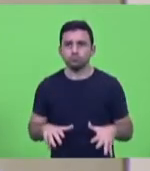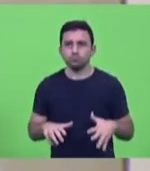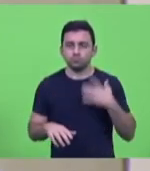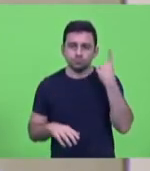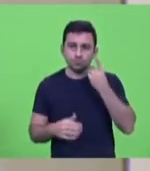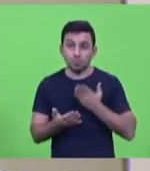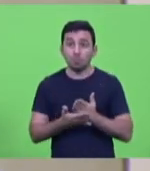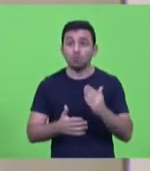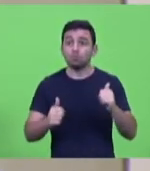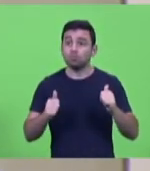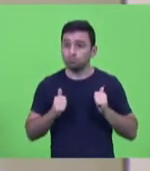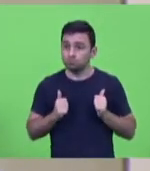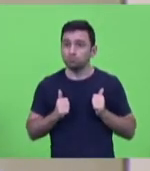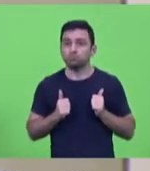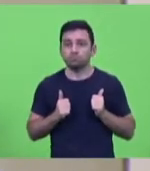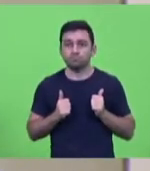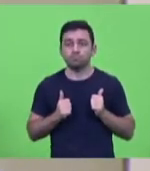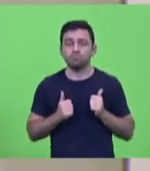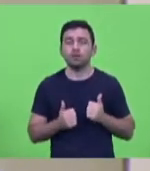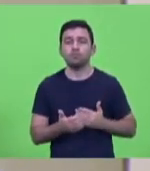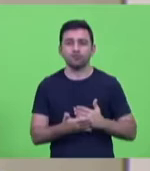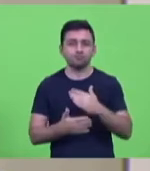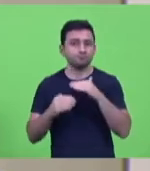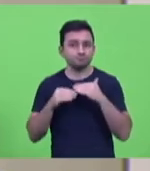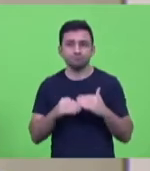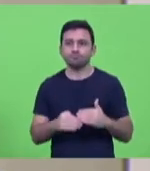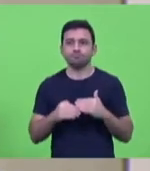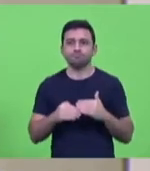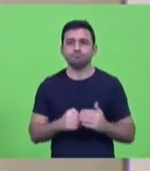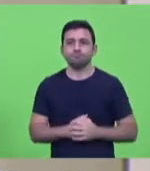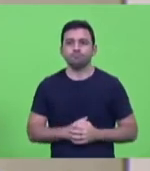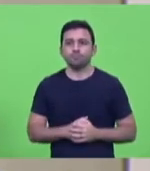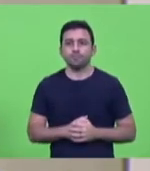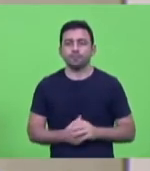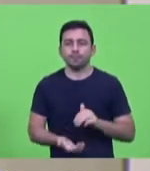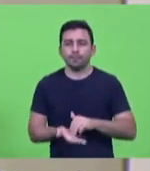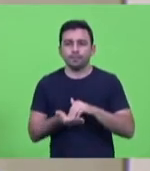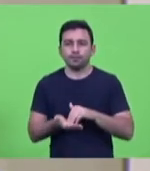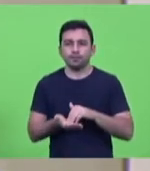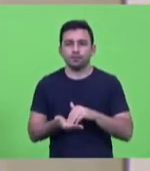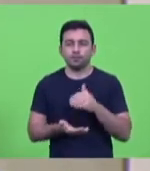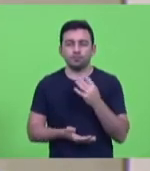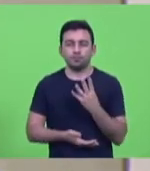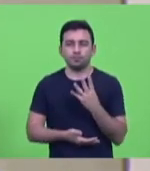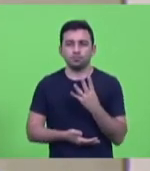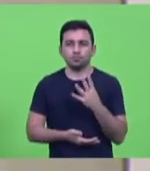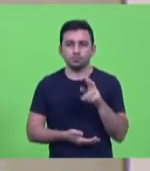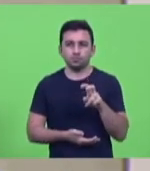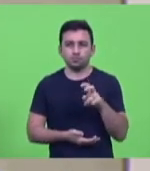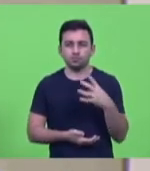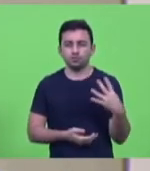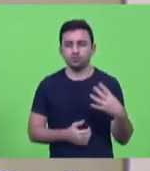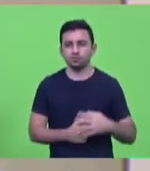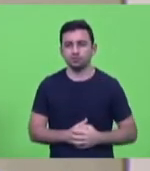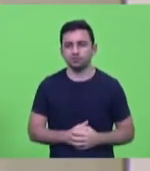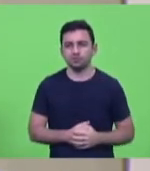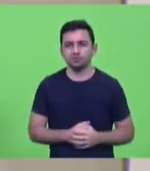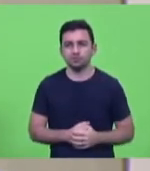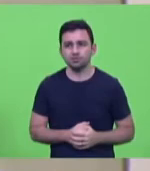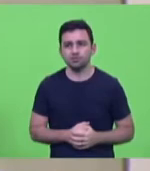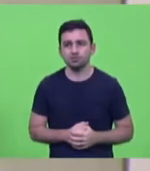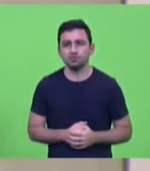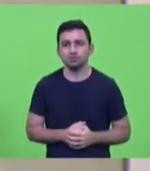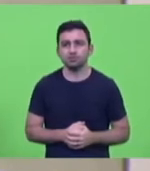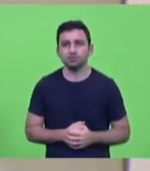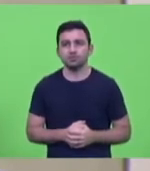aprovam, permaneçam como se encontram. Aprovado por unanimidade. Moção 454.